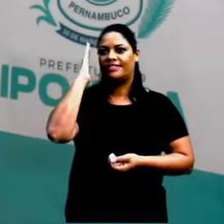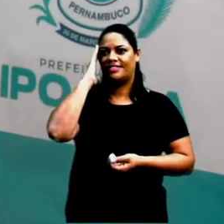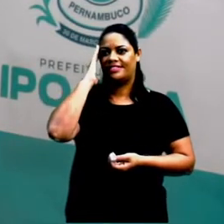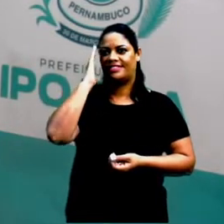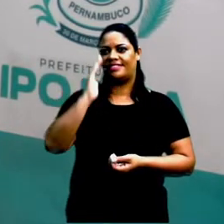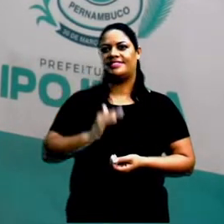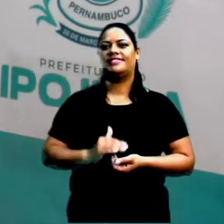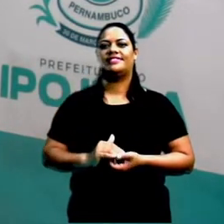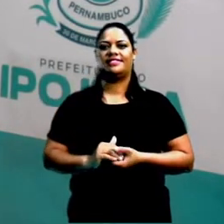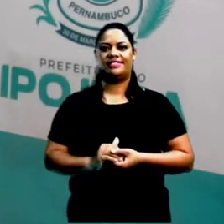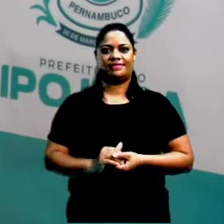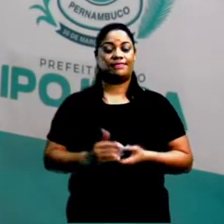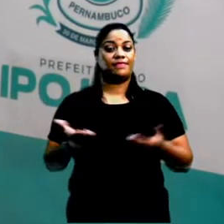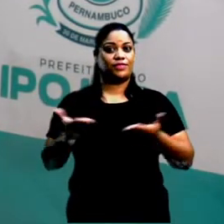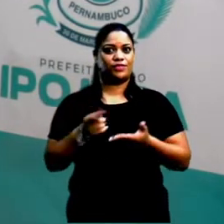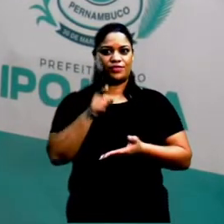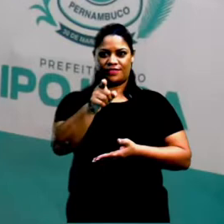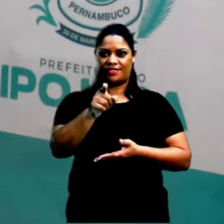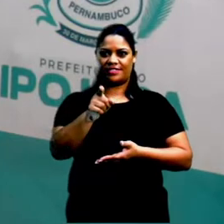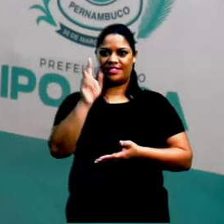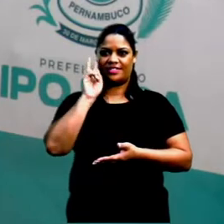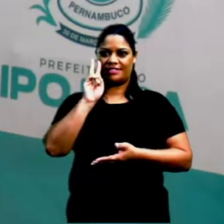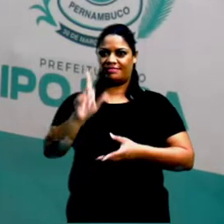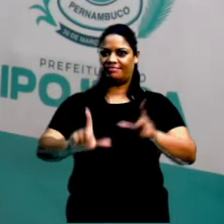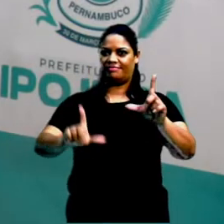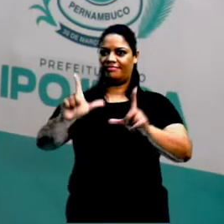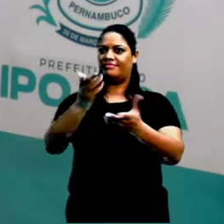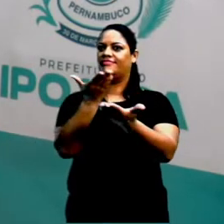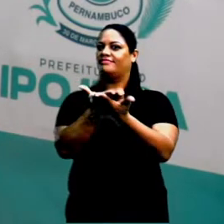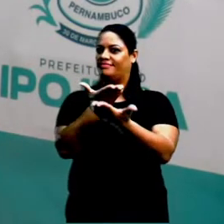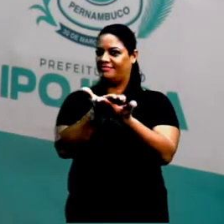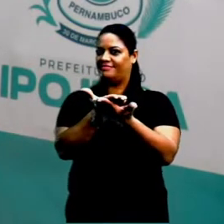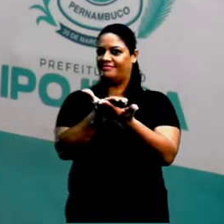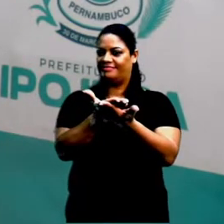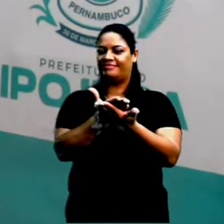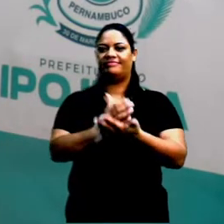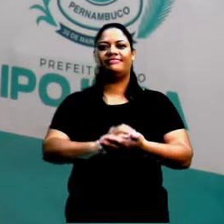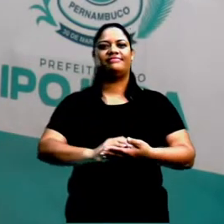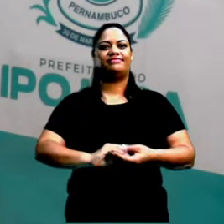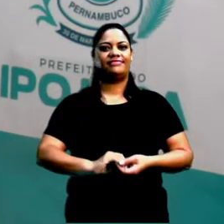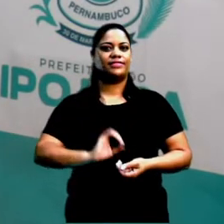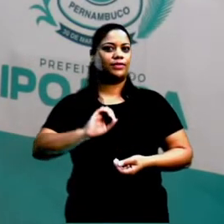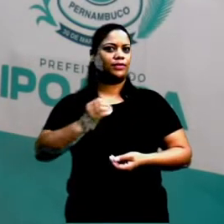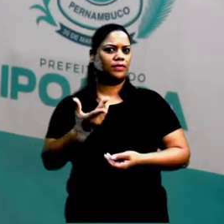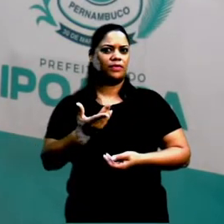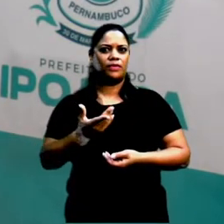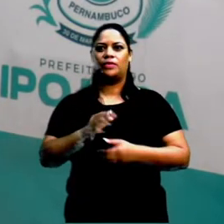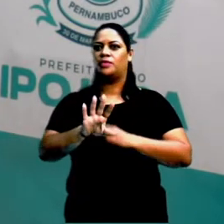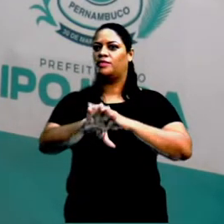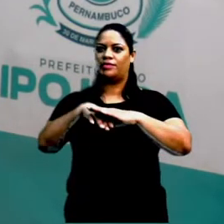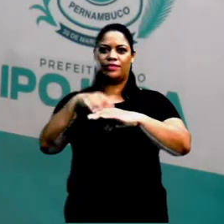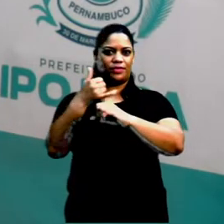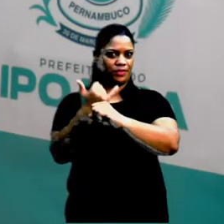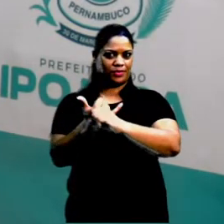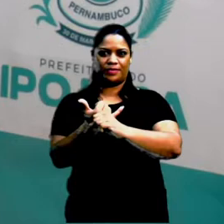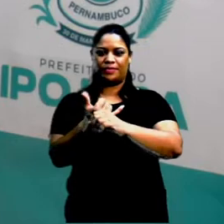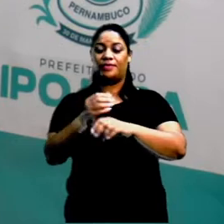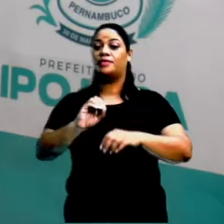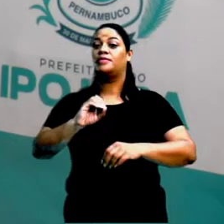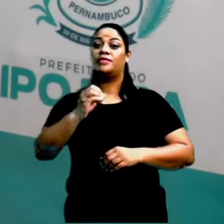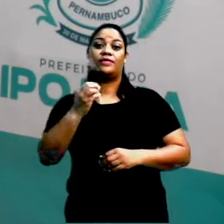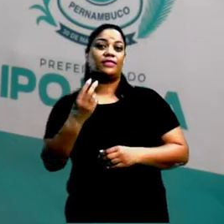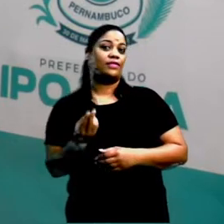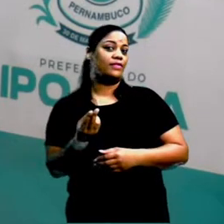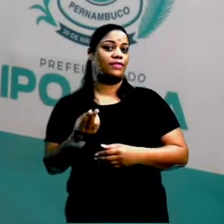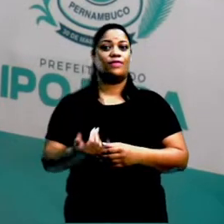que se hoje você está assistindo nossa aula na TV, ou no YouTube, ou